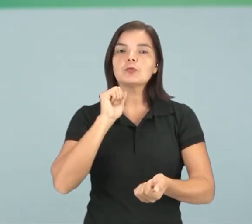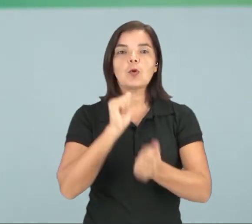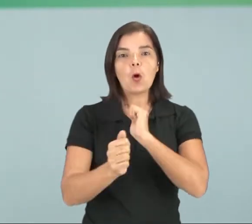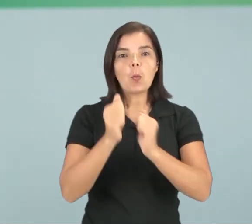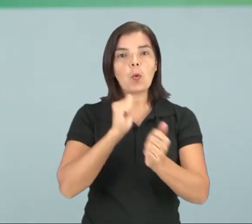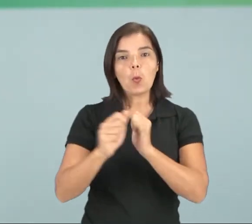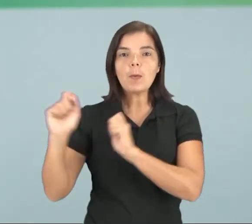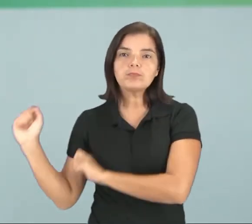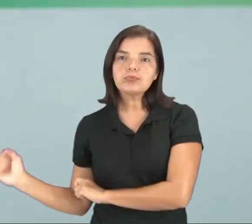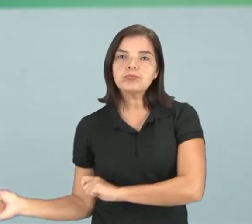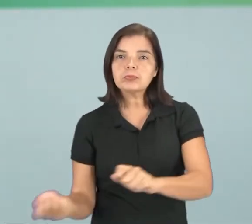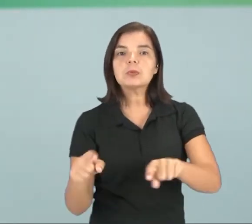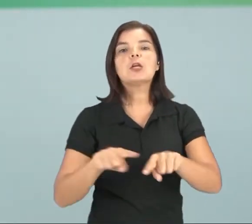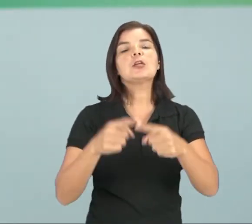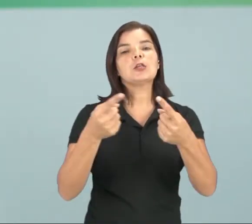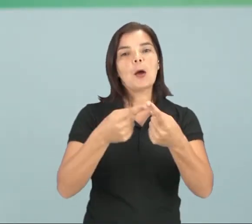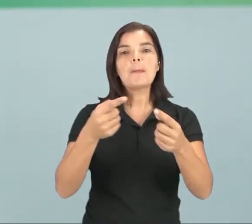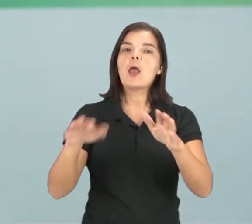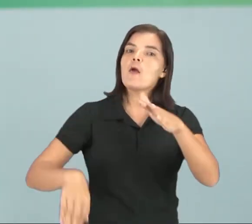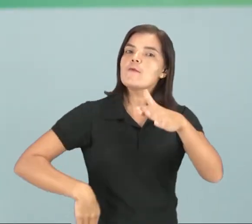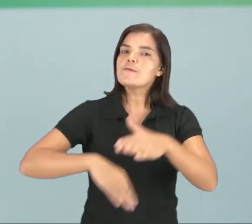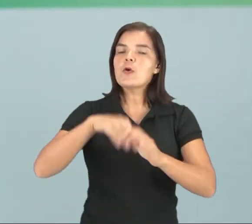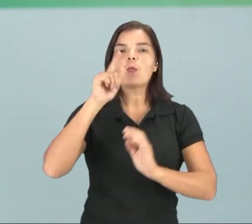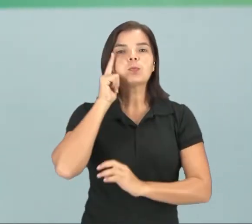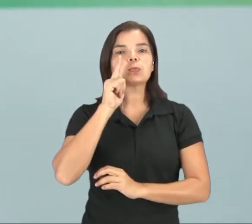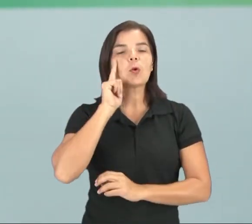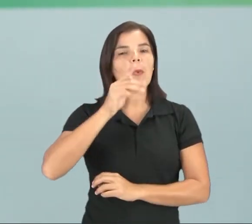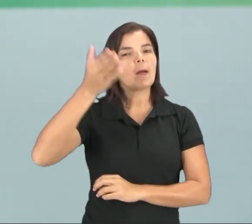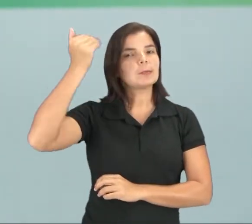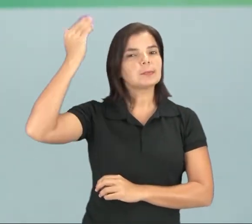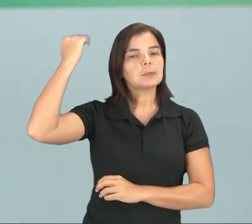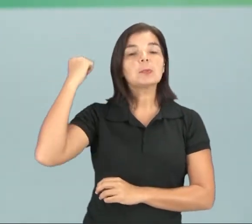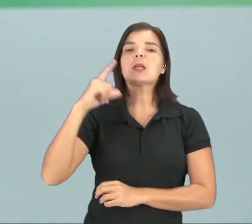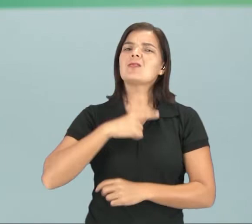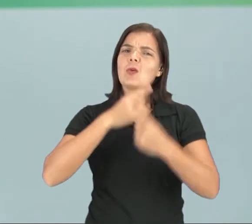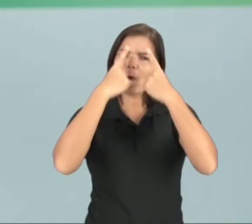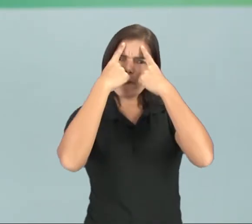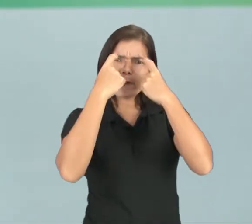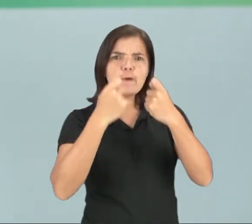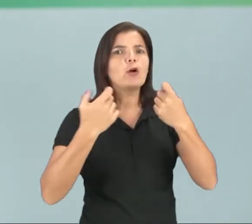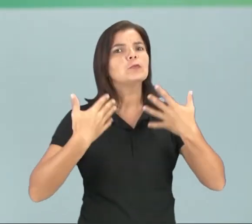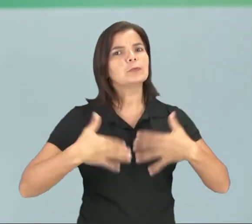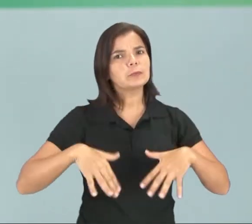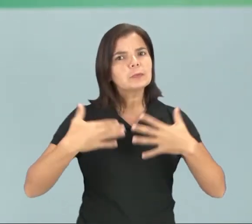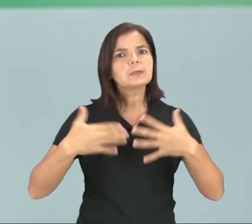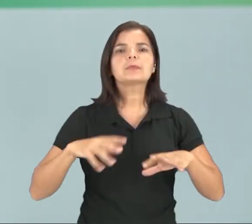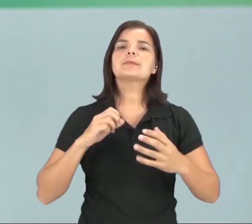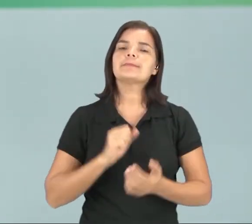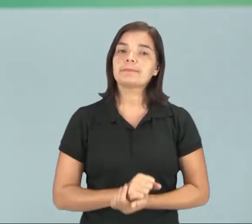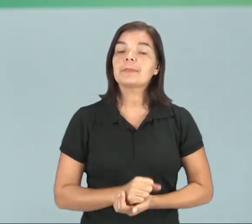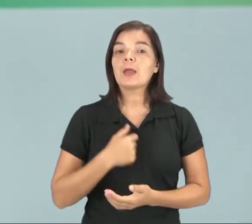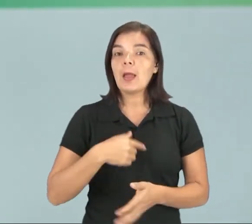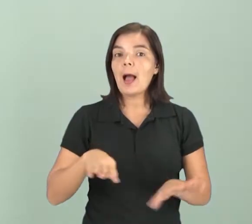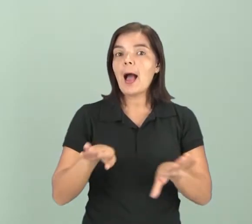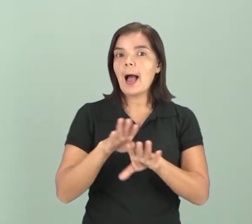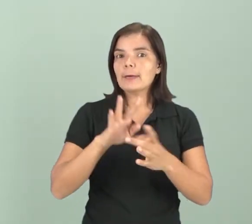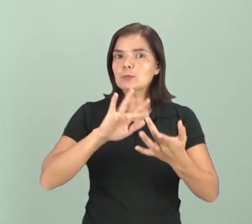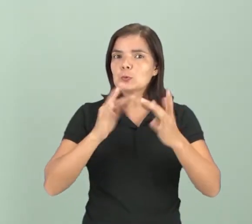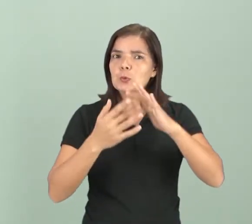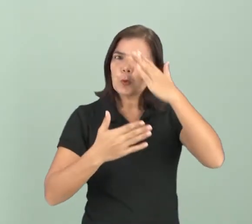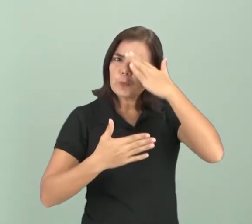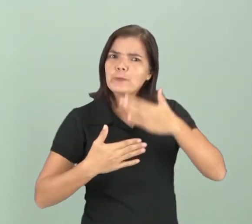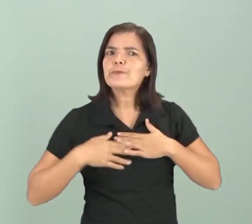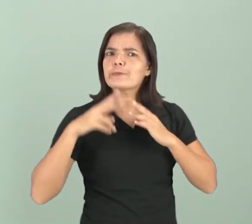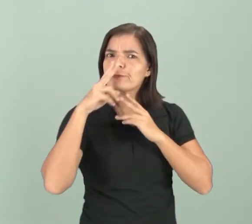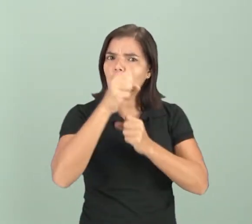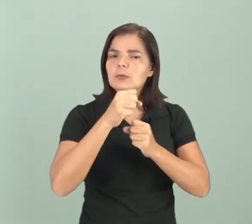o beisebol e o futebol americano, que era praticado na época, e tinha uma violência muito grande, que chegava a ter o contato físico